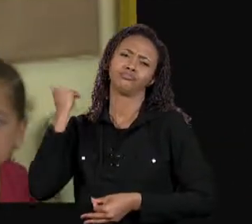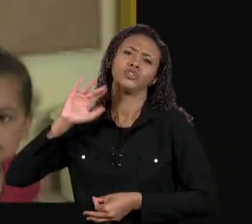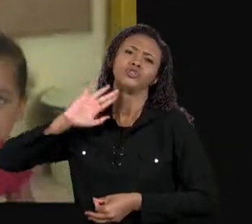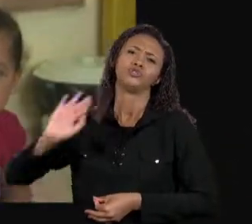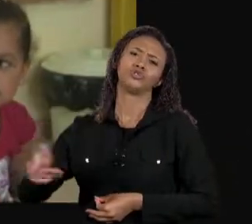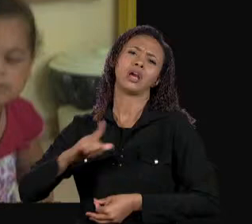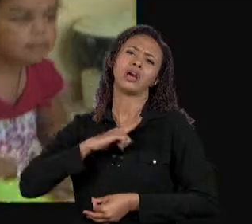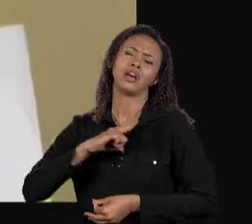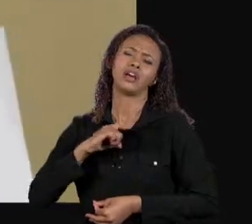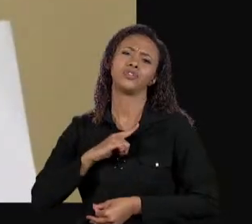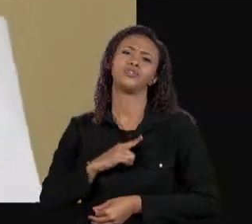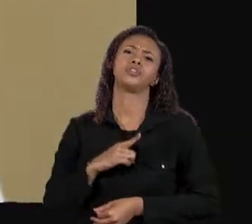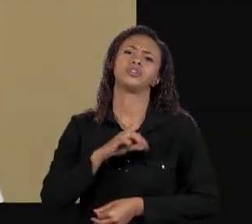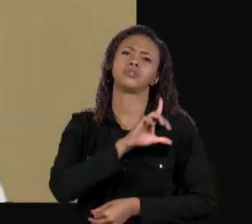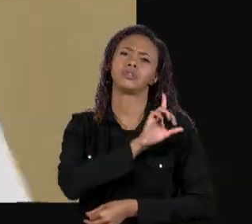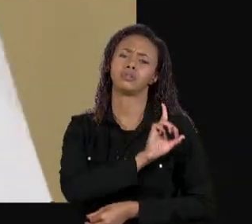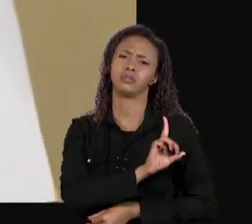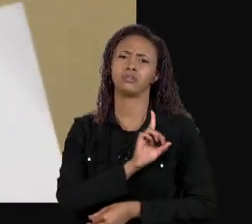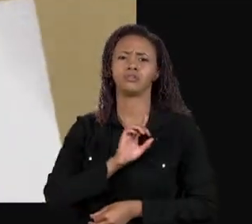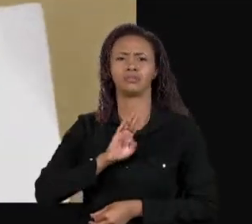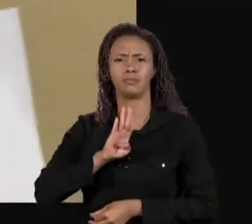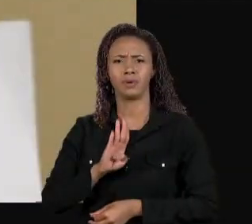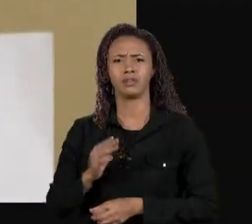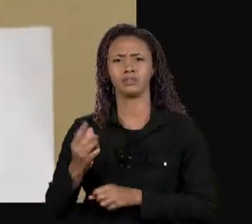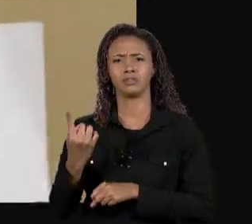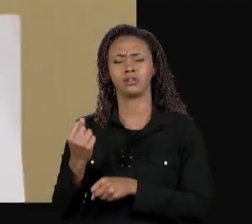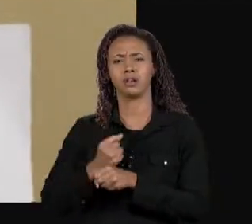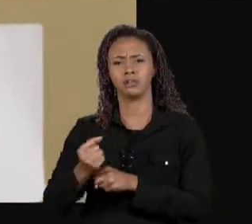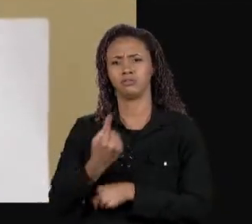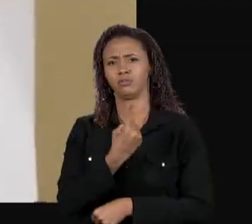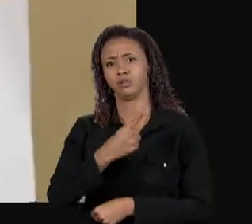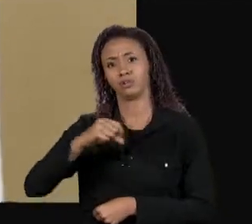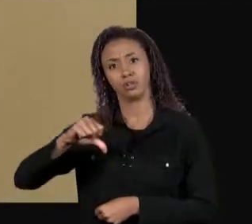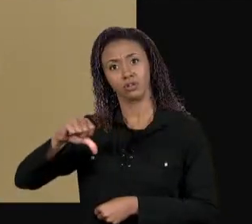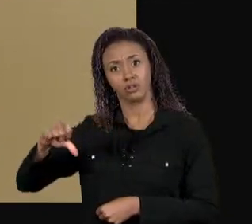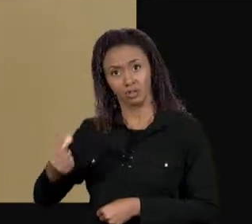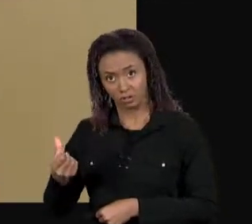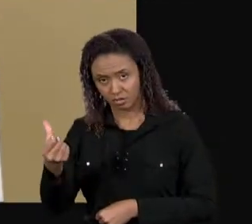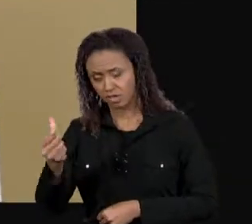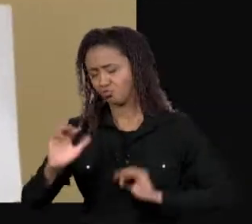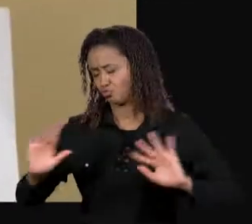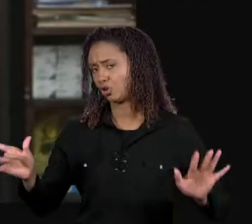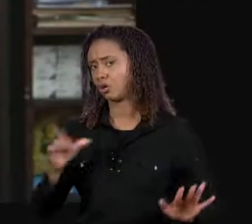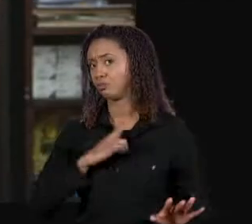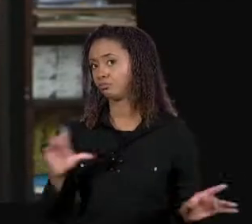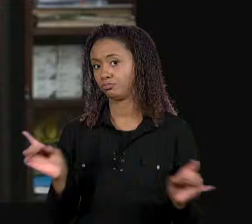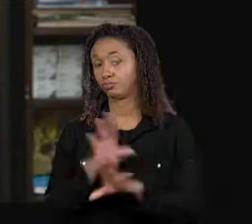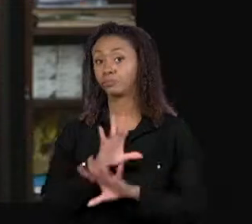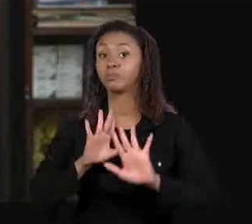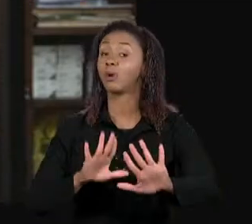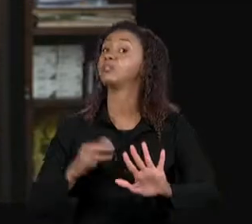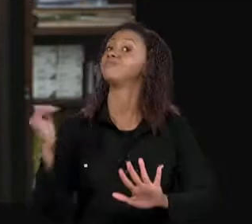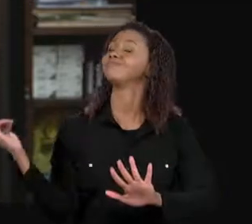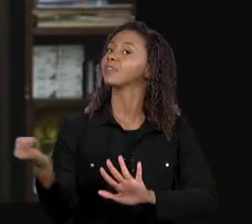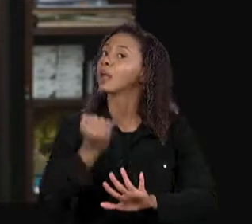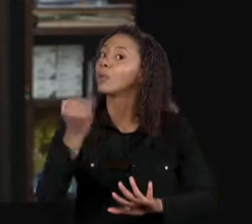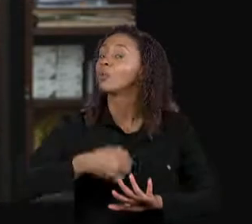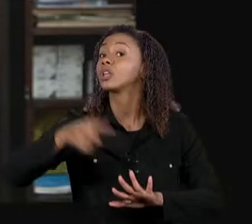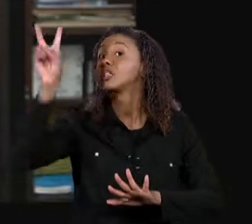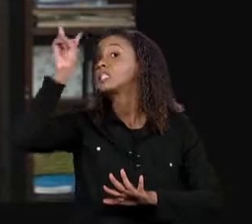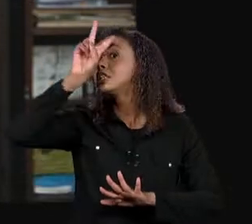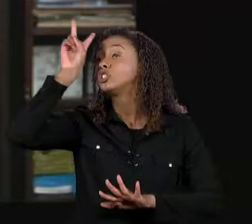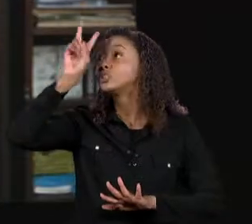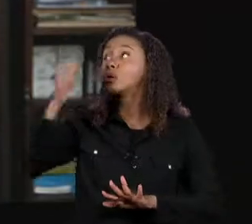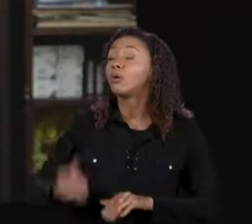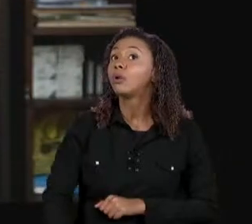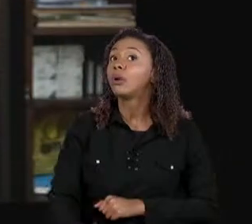Lei de Diretrizes e Bases de 1996. Então, acho fundamental a gente falar da história, né? E falar da história das diretrizes,